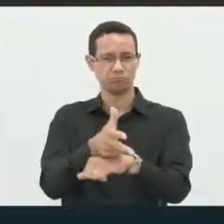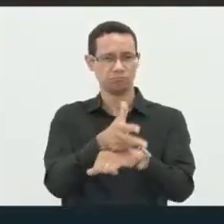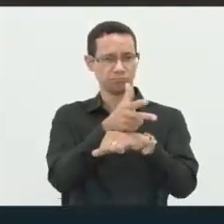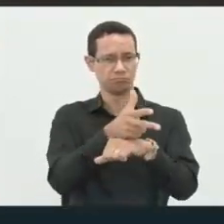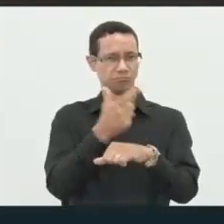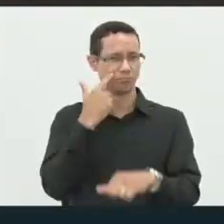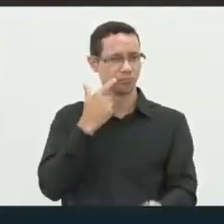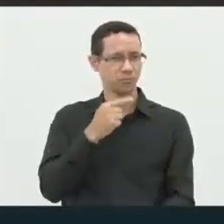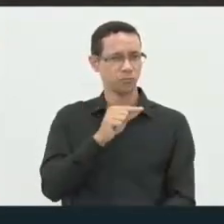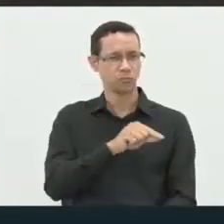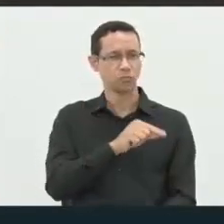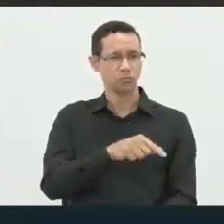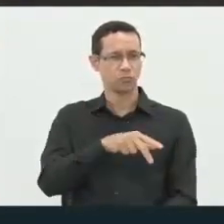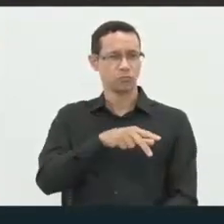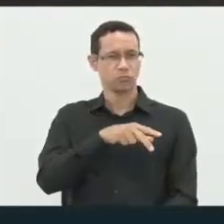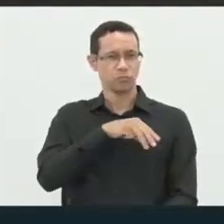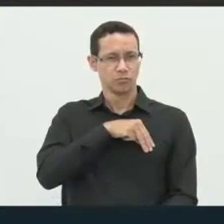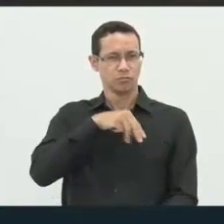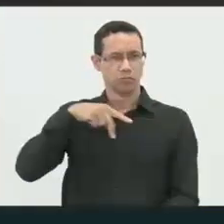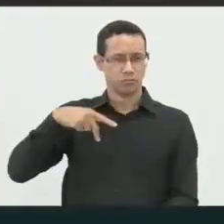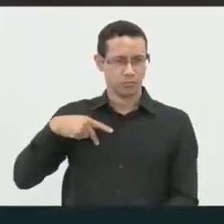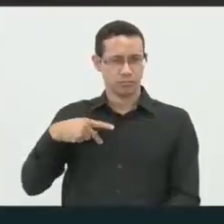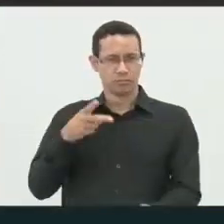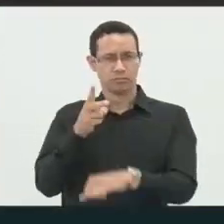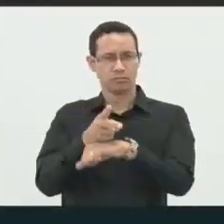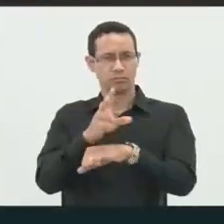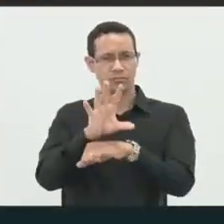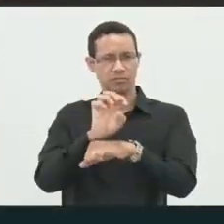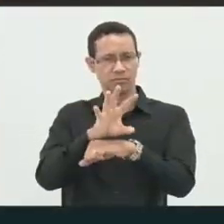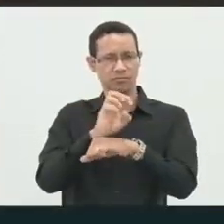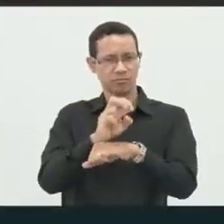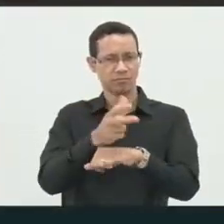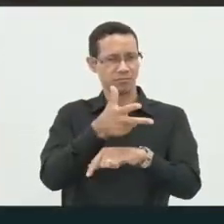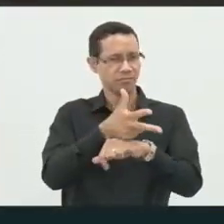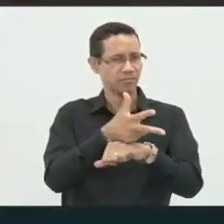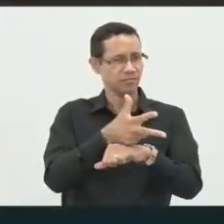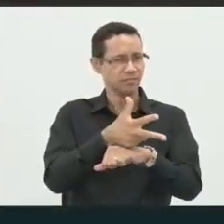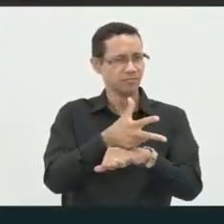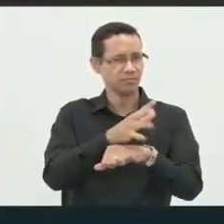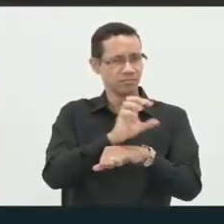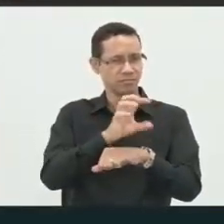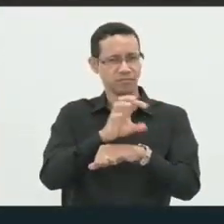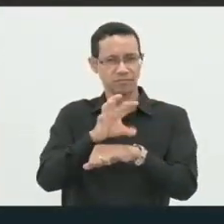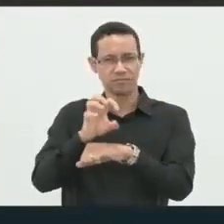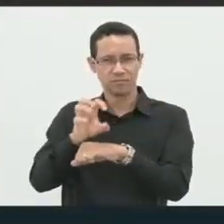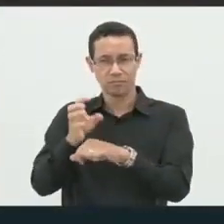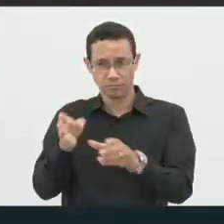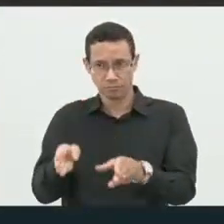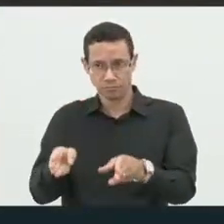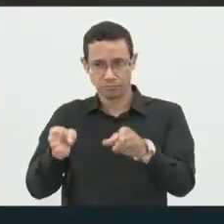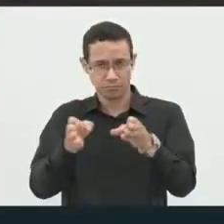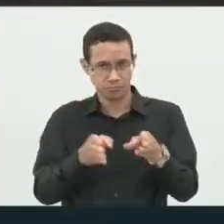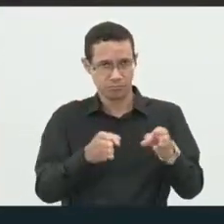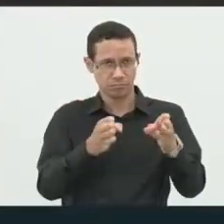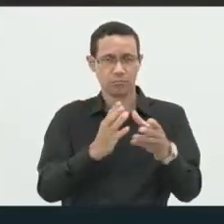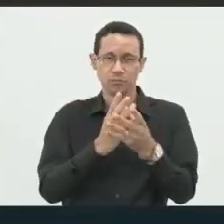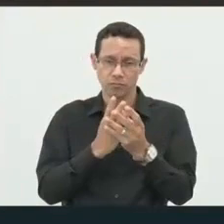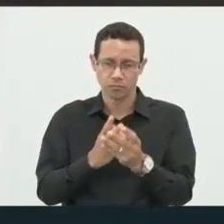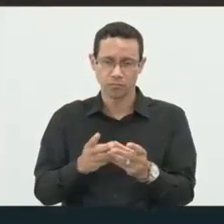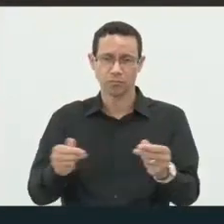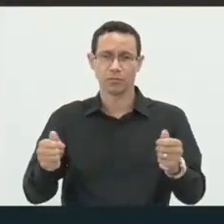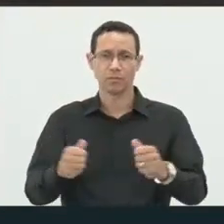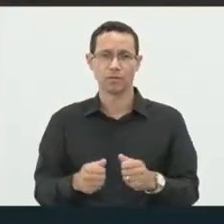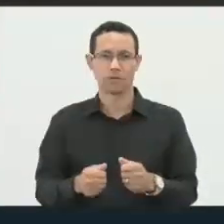MP e as coisas pelo menos a parte corredor elas foram se resolvendo porém nós ainda